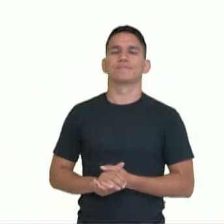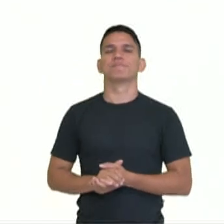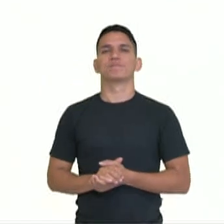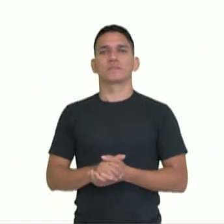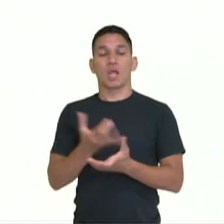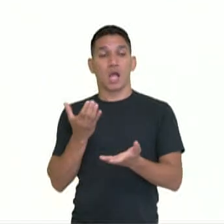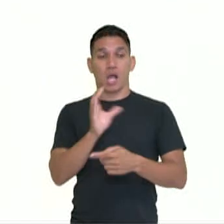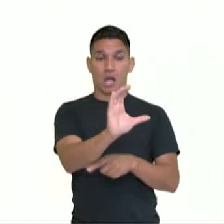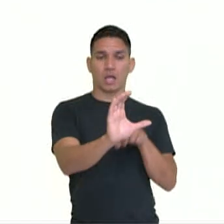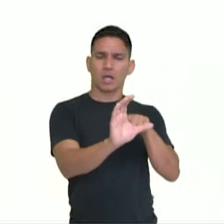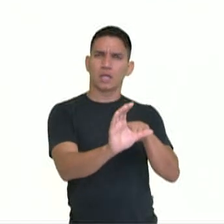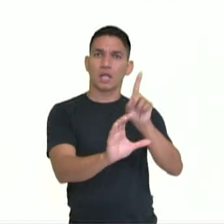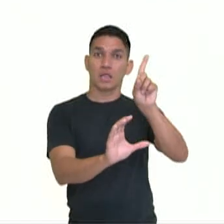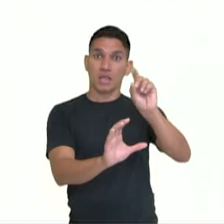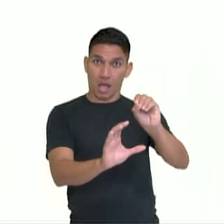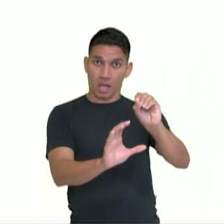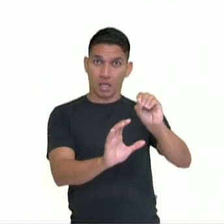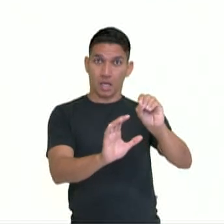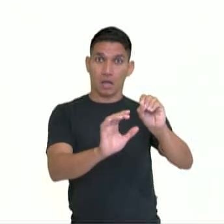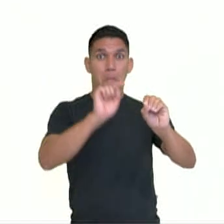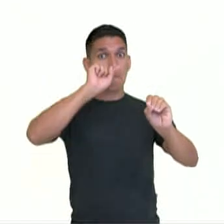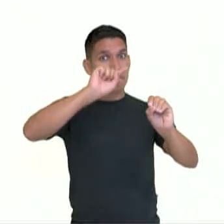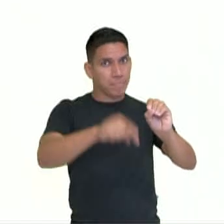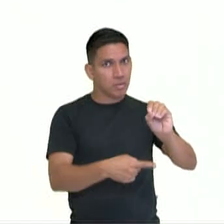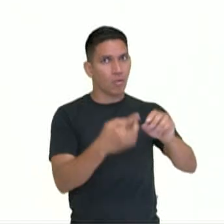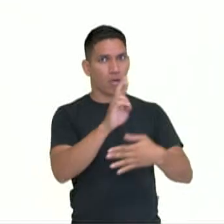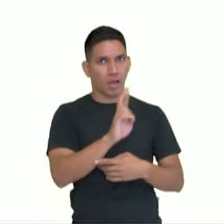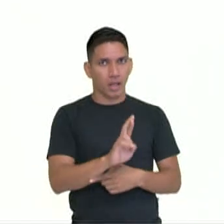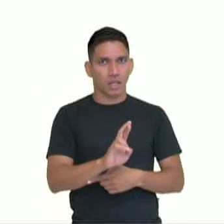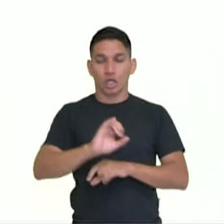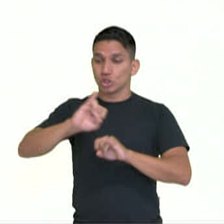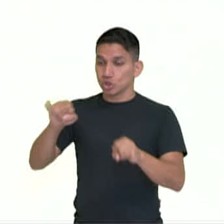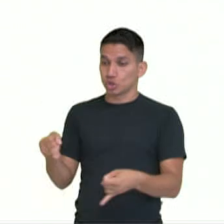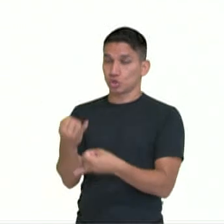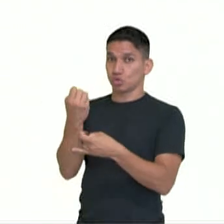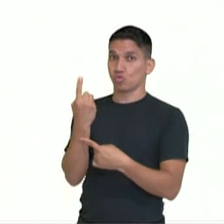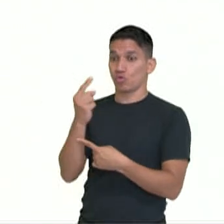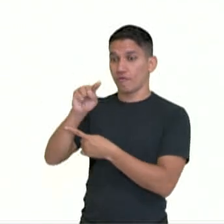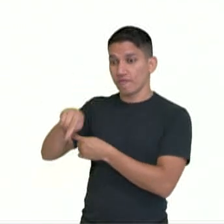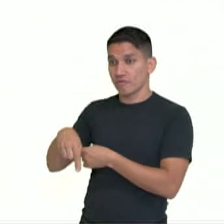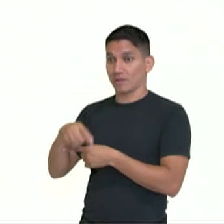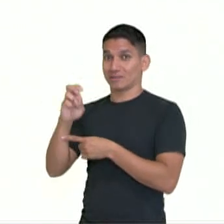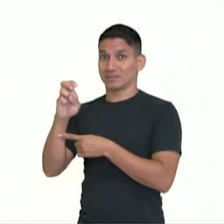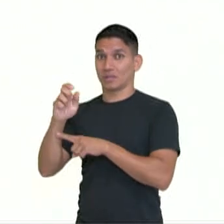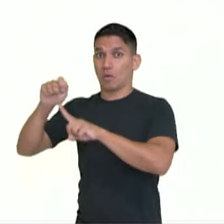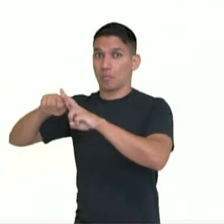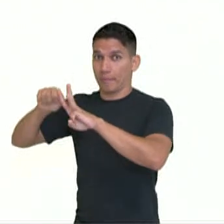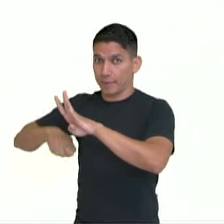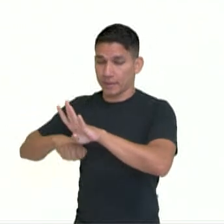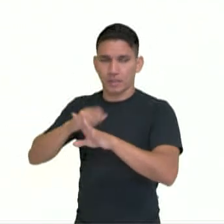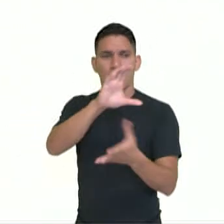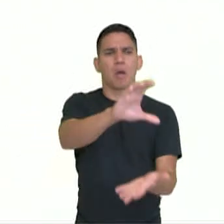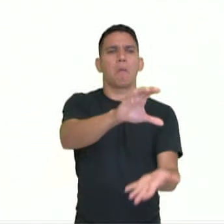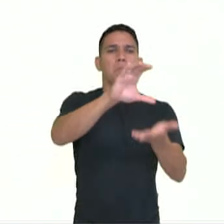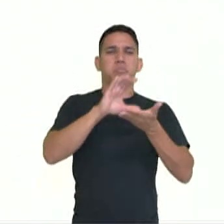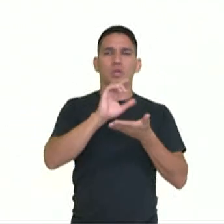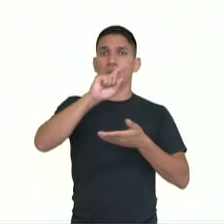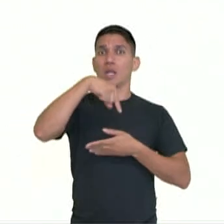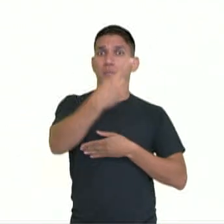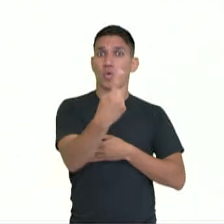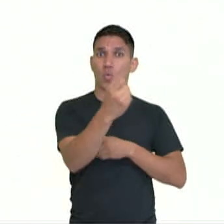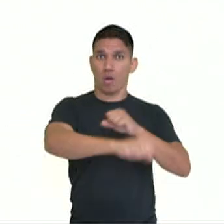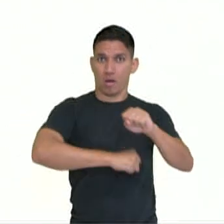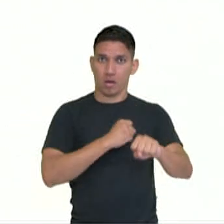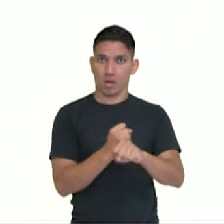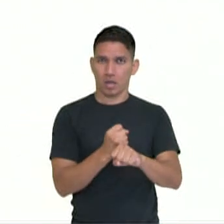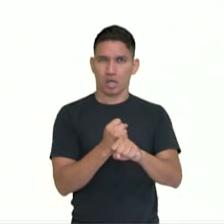de R$10.000 aplicado a juro composto de 1,5 ao mês é resgatado no final de 1 ano e